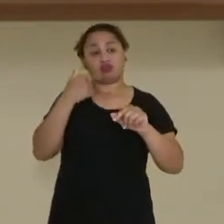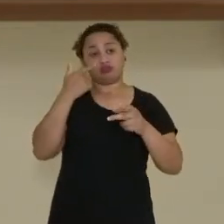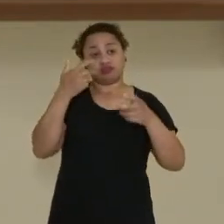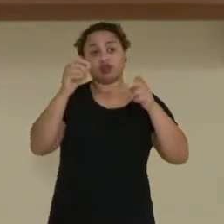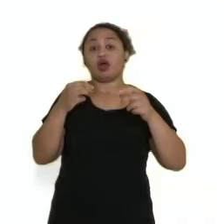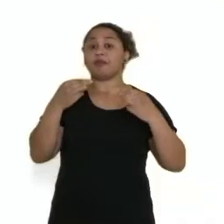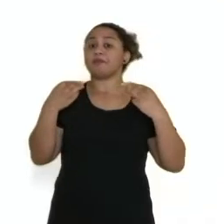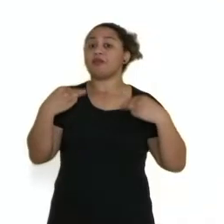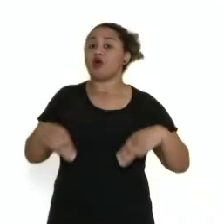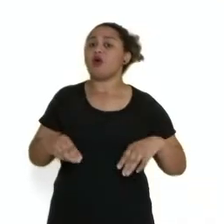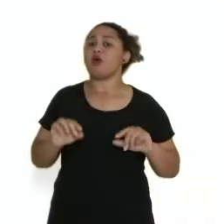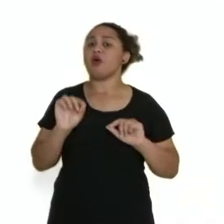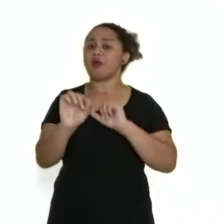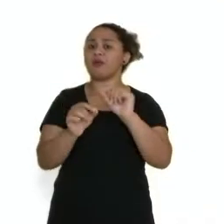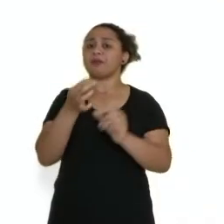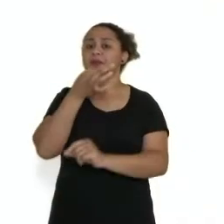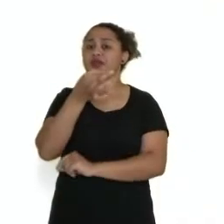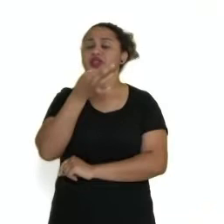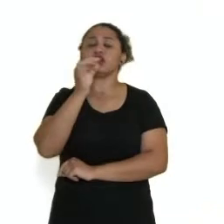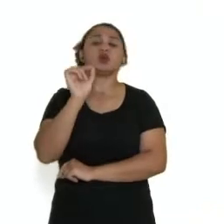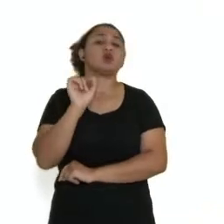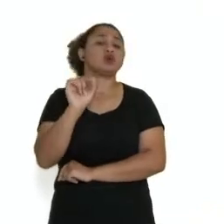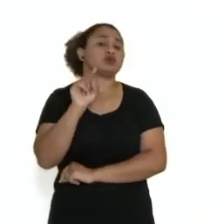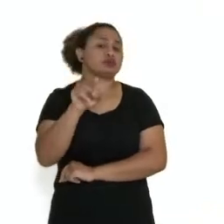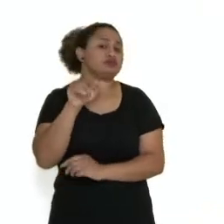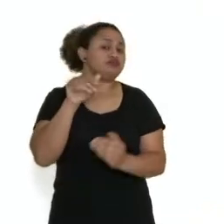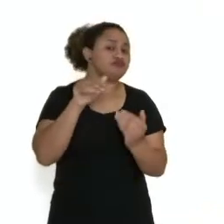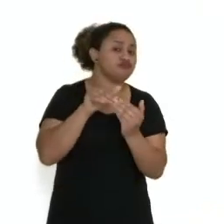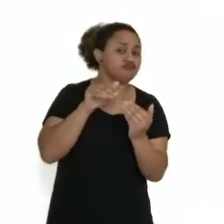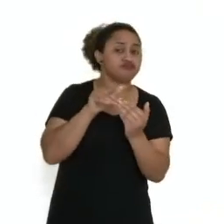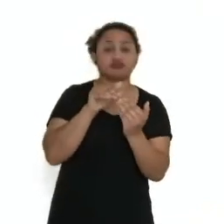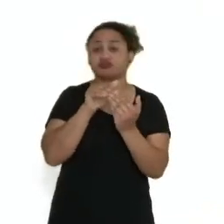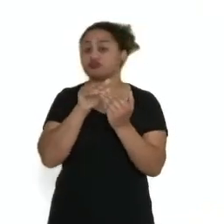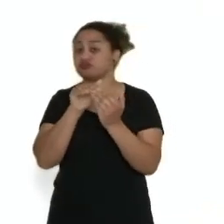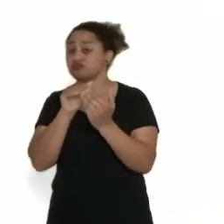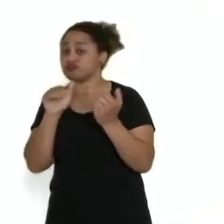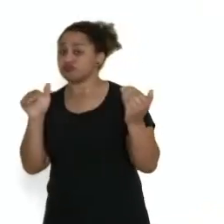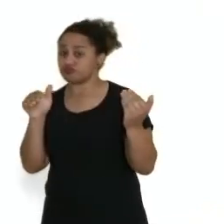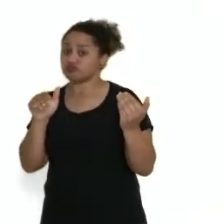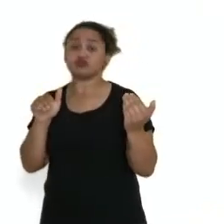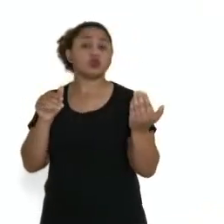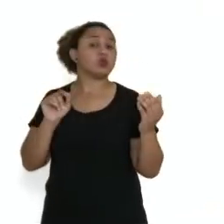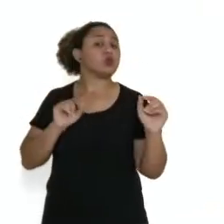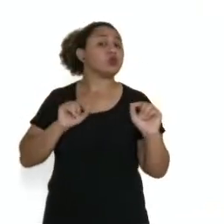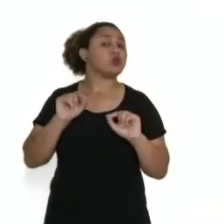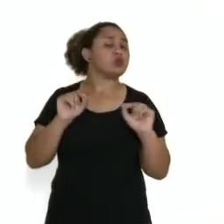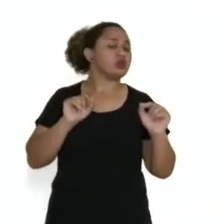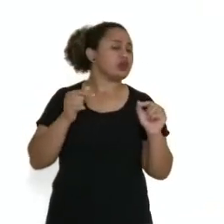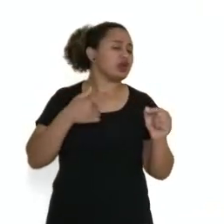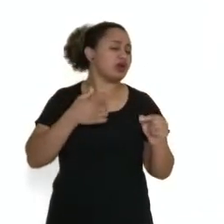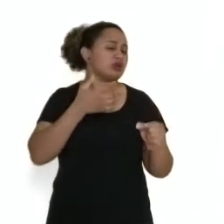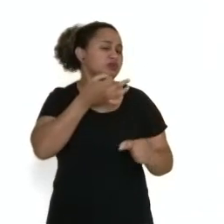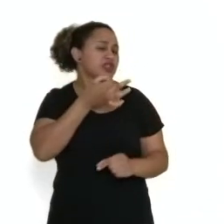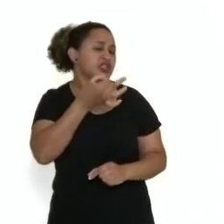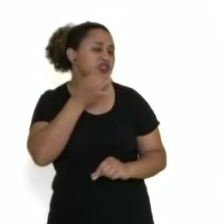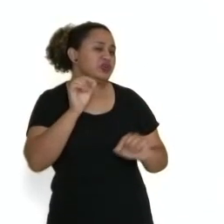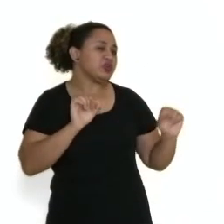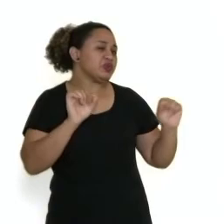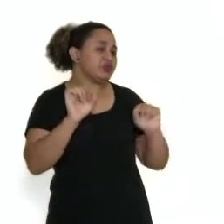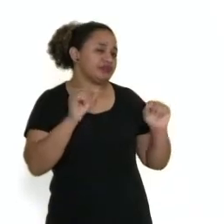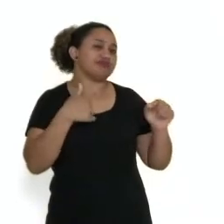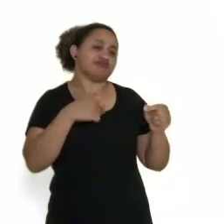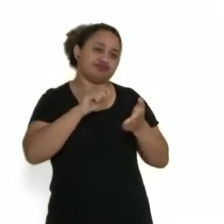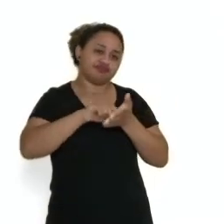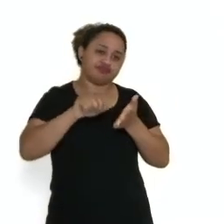que você tem de opinião sobre isso? Você concorda com essa moral? O que vocês acharam? Feito